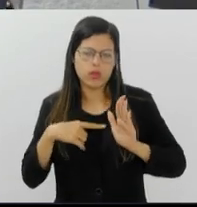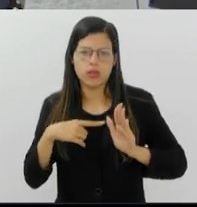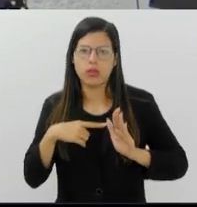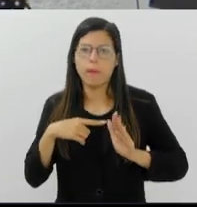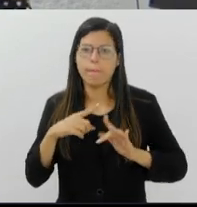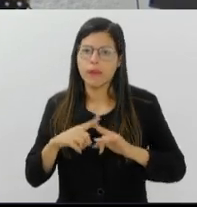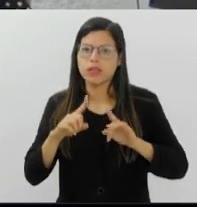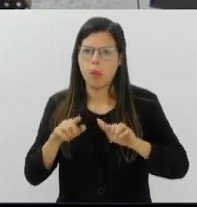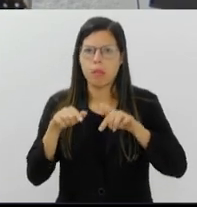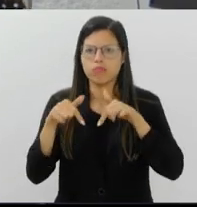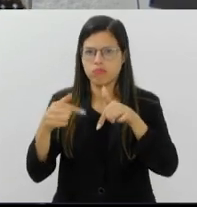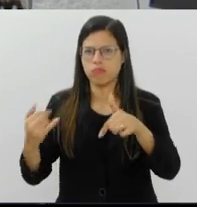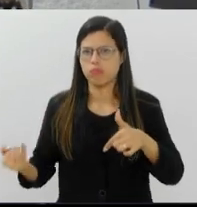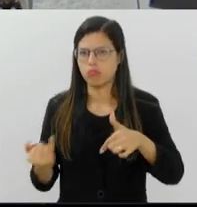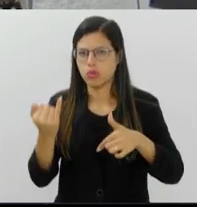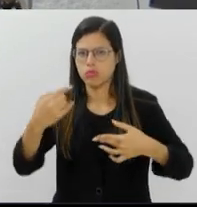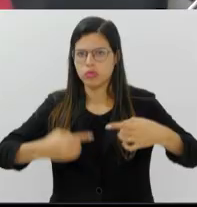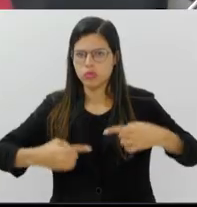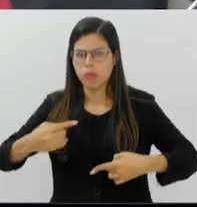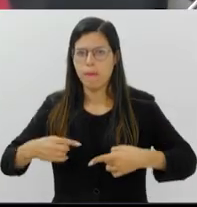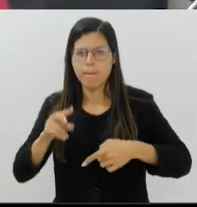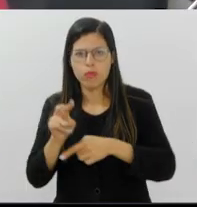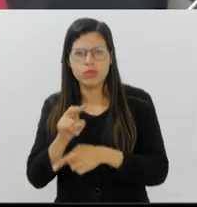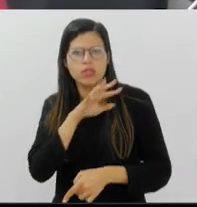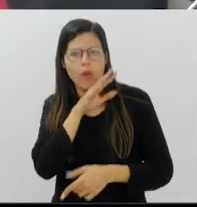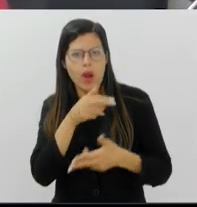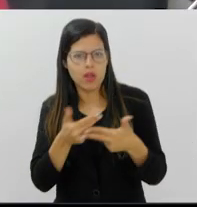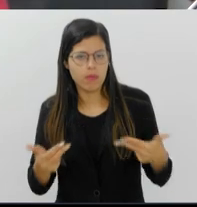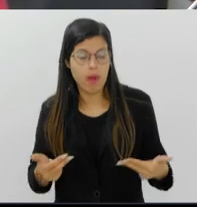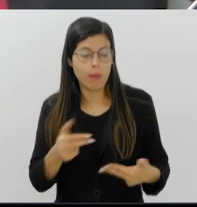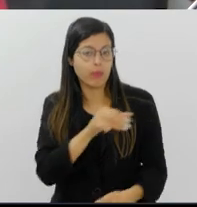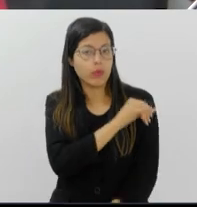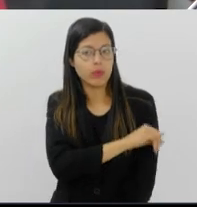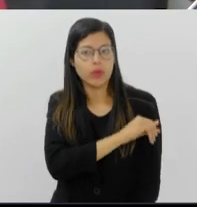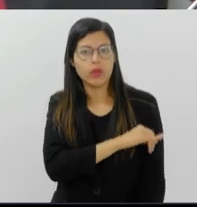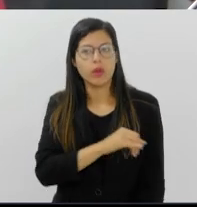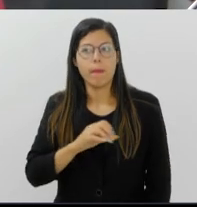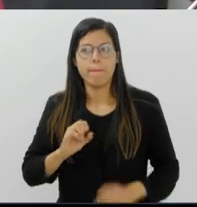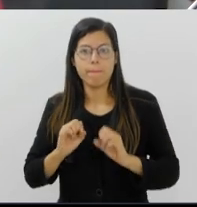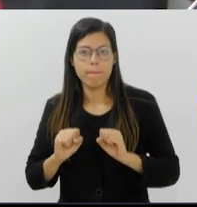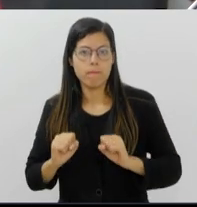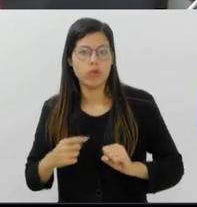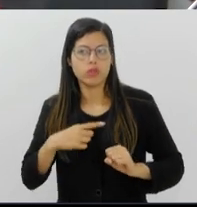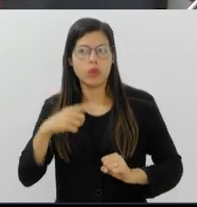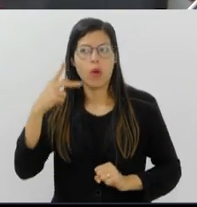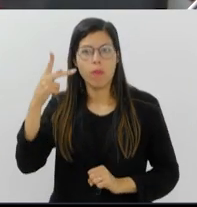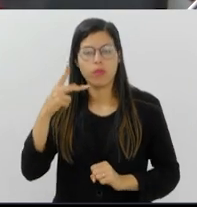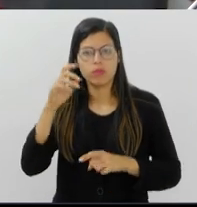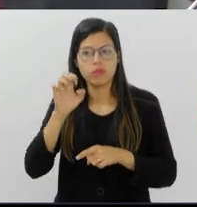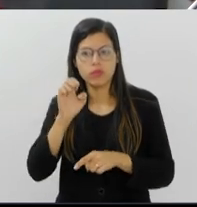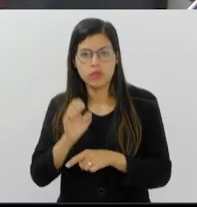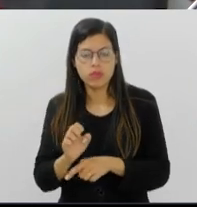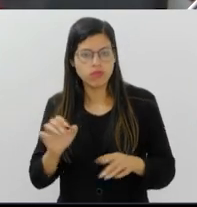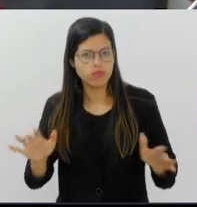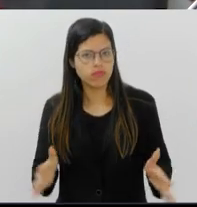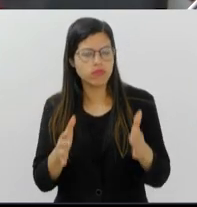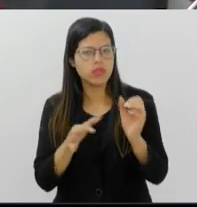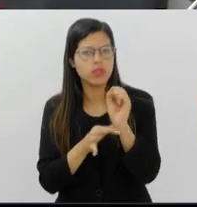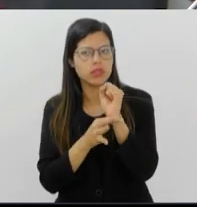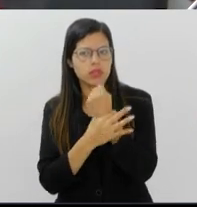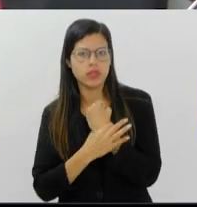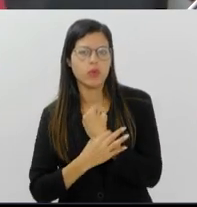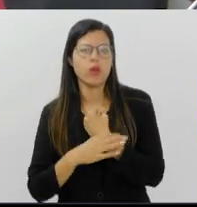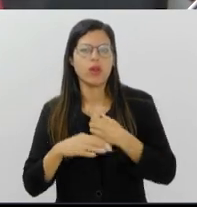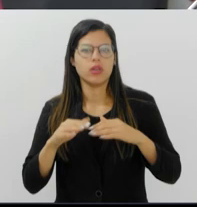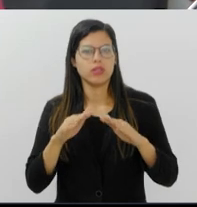gente discutir um tema atinente à defesa, à proteção animal. O Rio de Janeiro pode contar com uma política estadual de promoção à segurança nas unidades